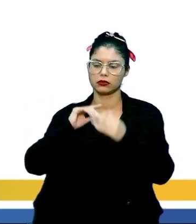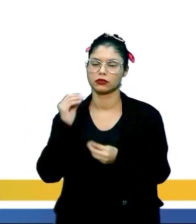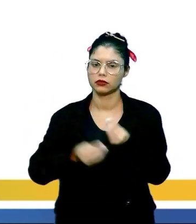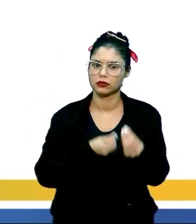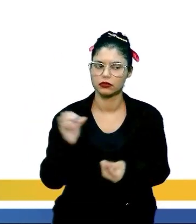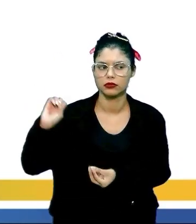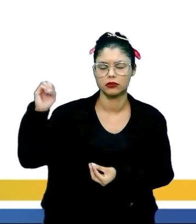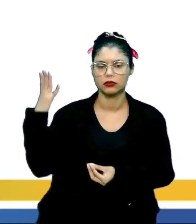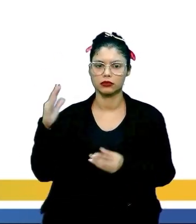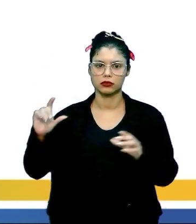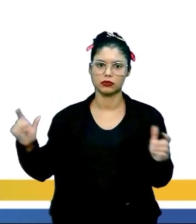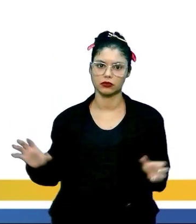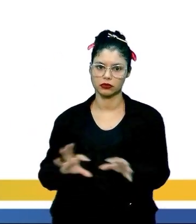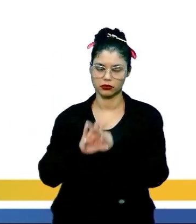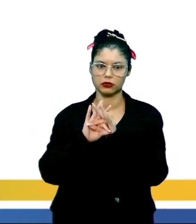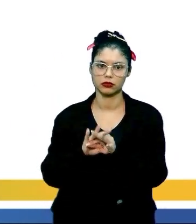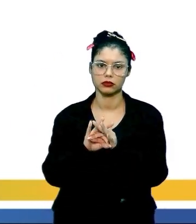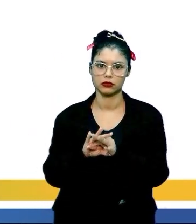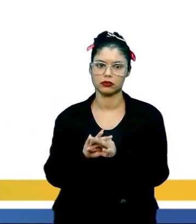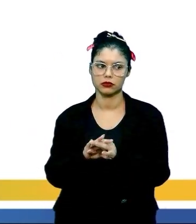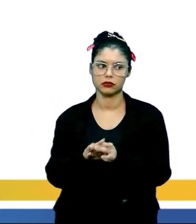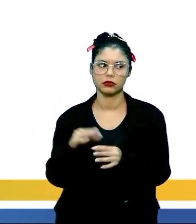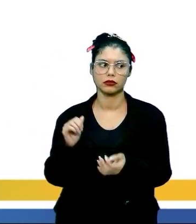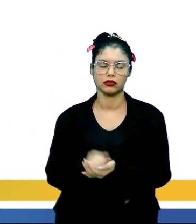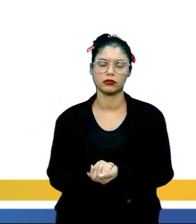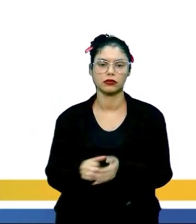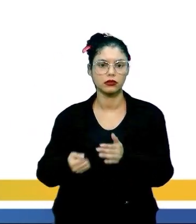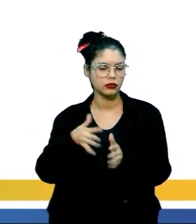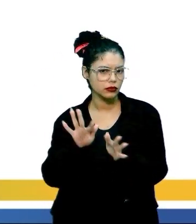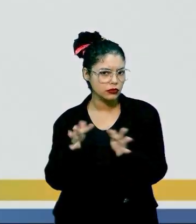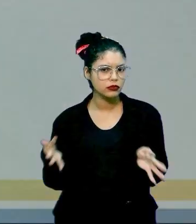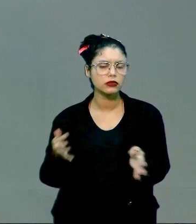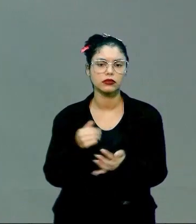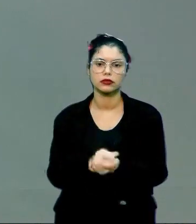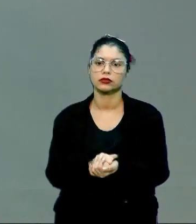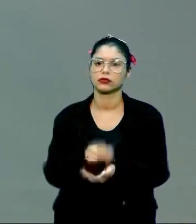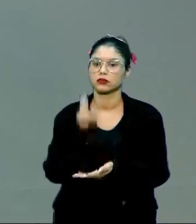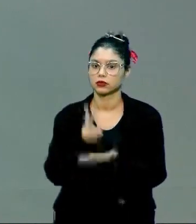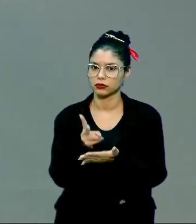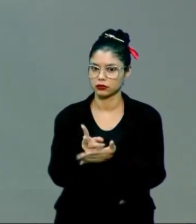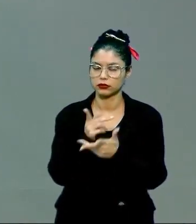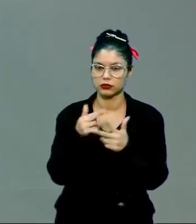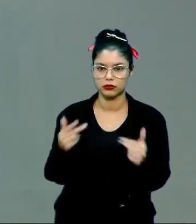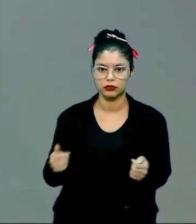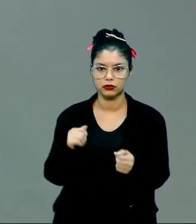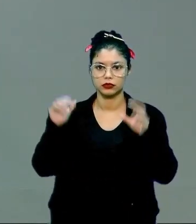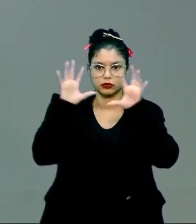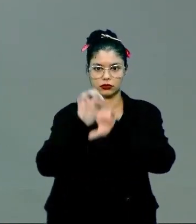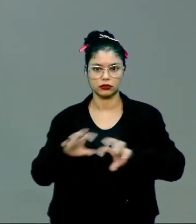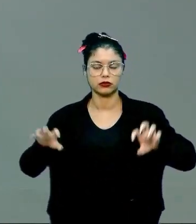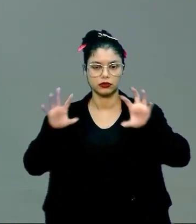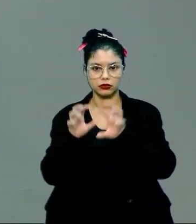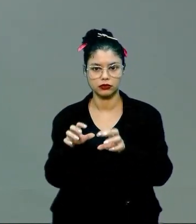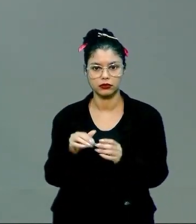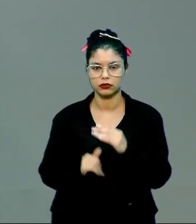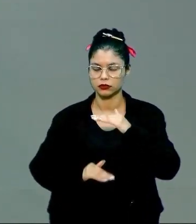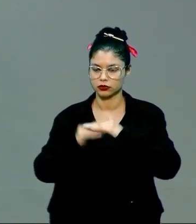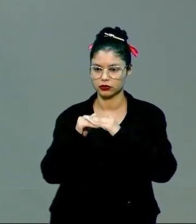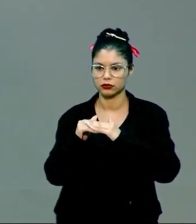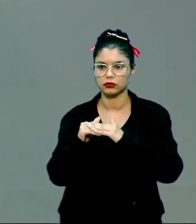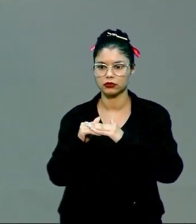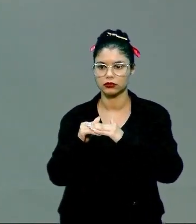que funciona a relação altitude e pressão? Muito simples. A mesma coisa do ar rarefeito e do ar